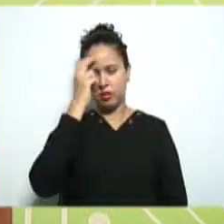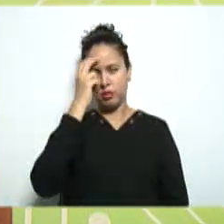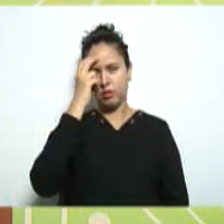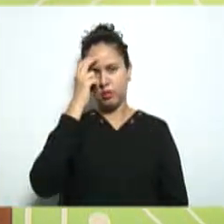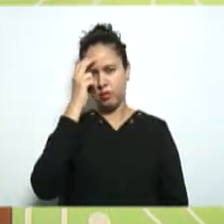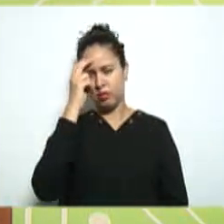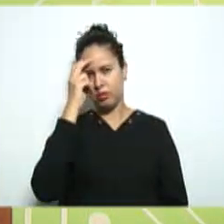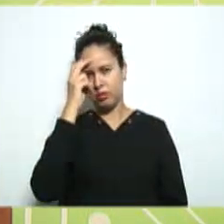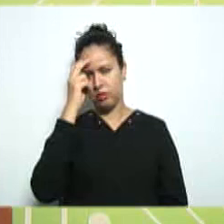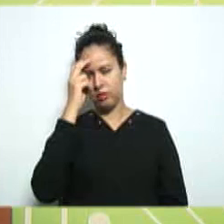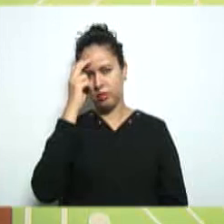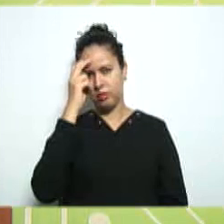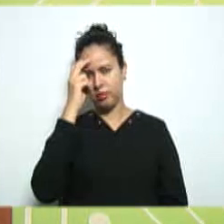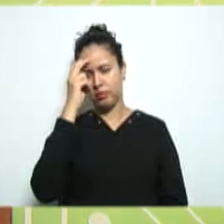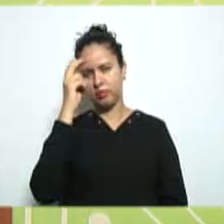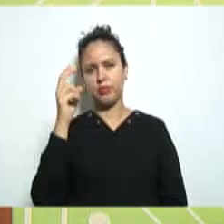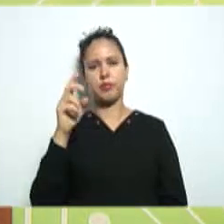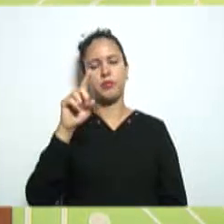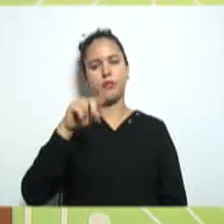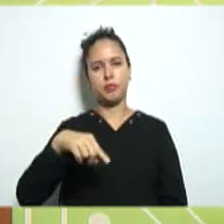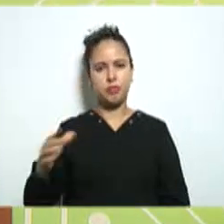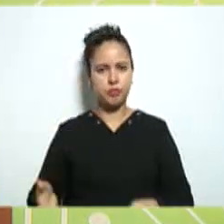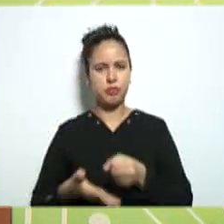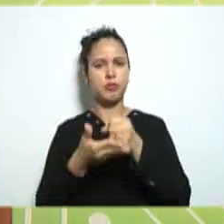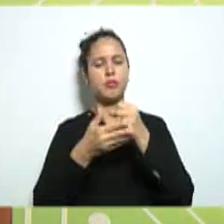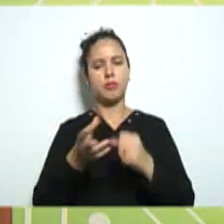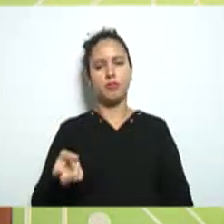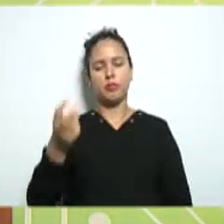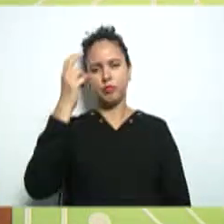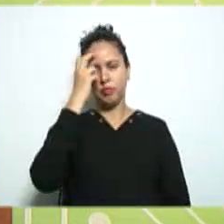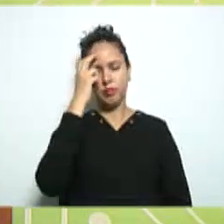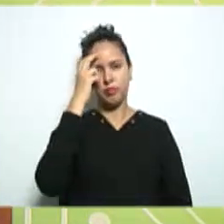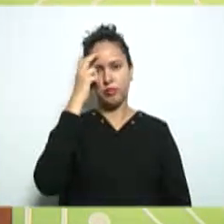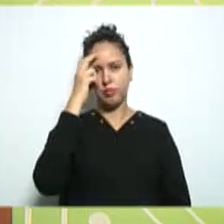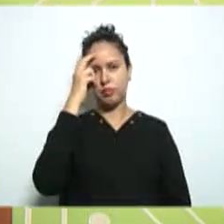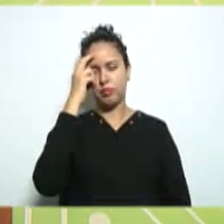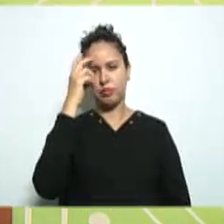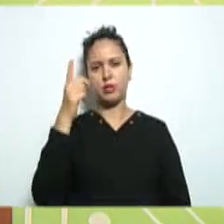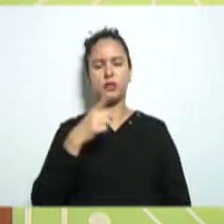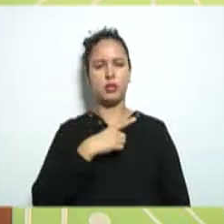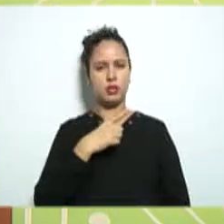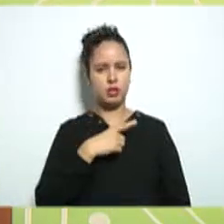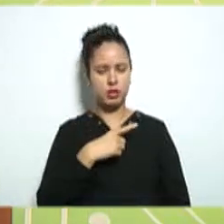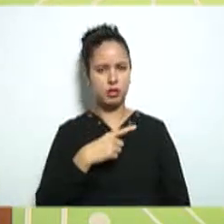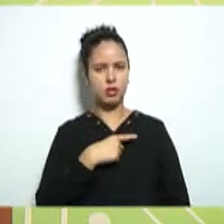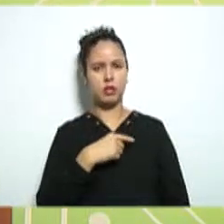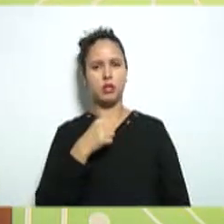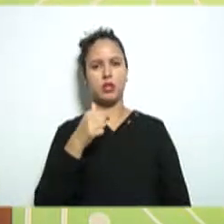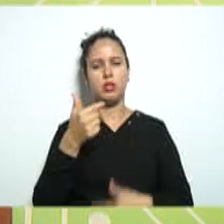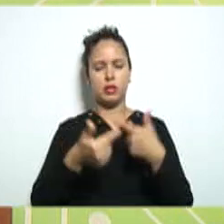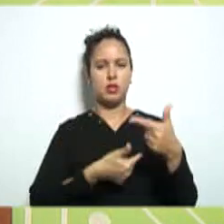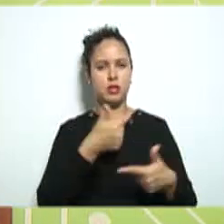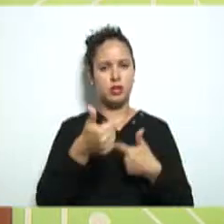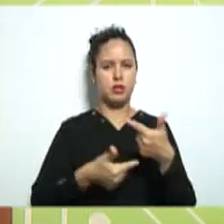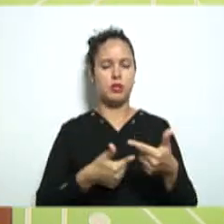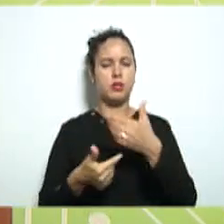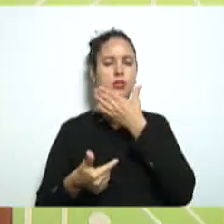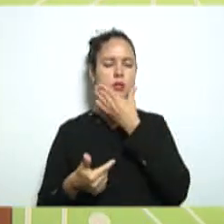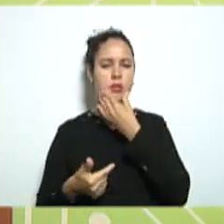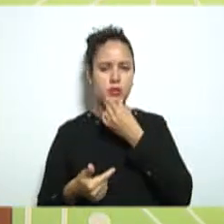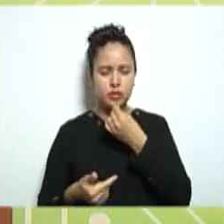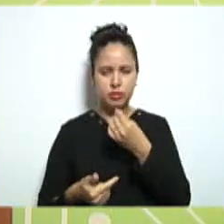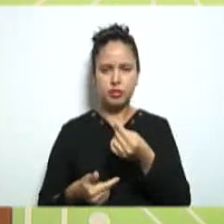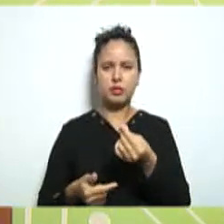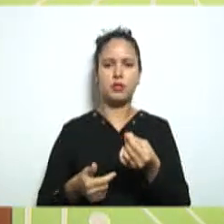não estão baseadas no físico, elas estão baseadas na cultura de que existe um trabalho de homem e que existe um trabalho